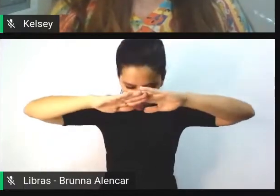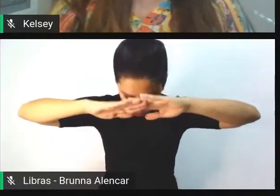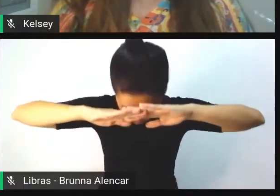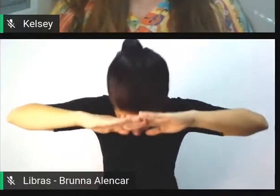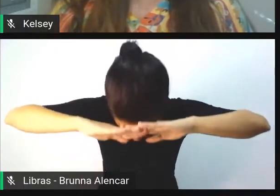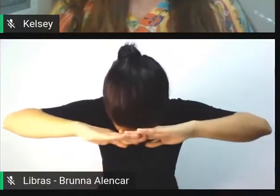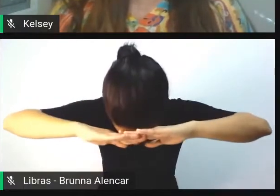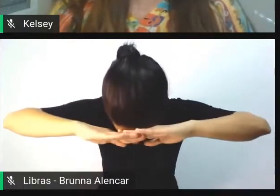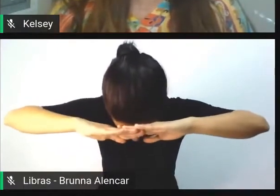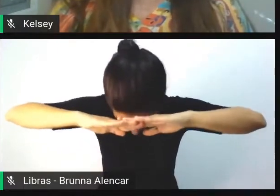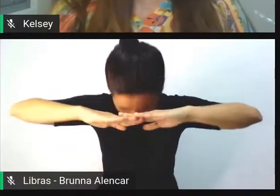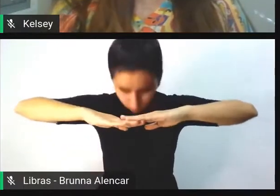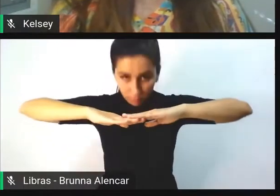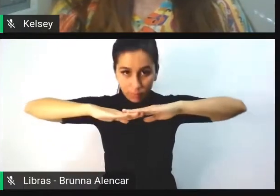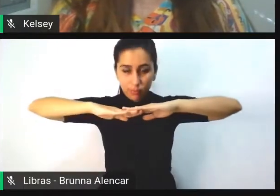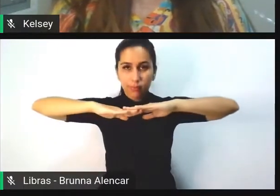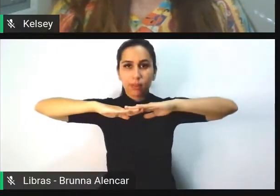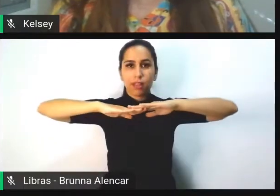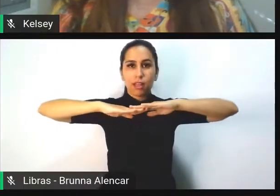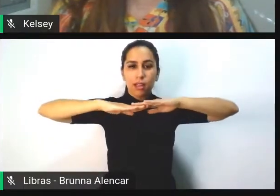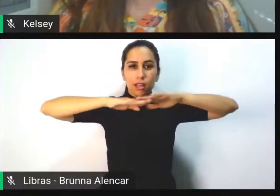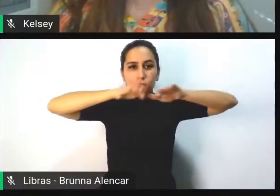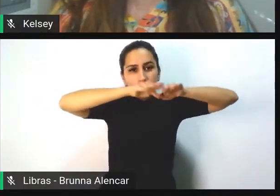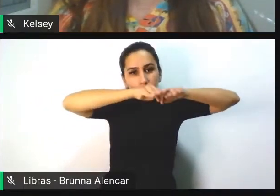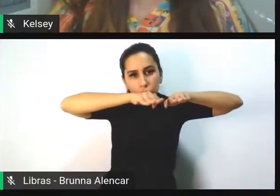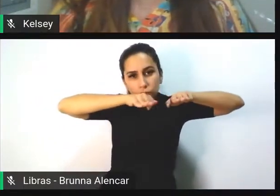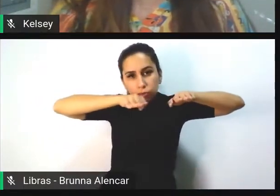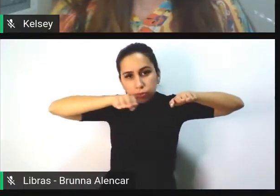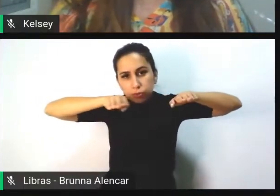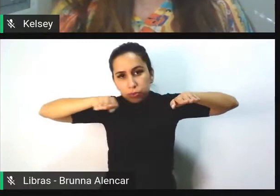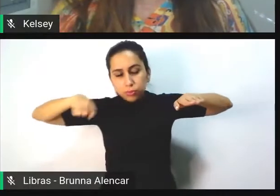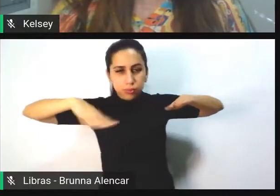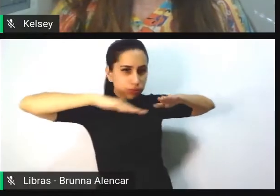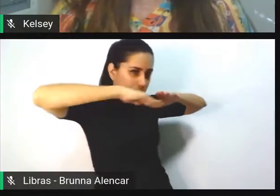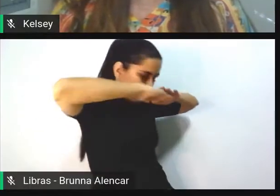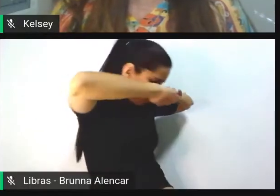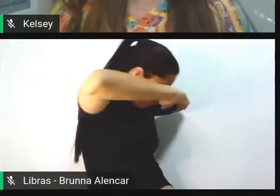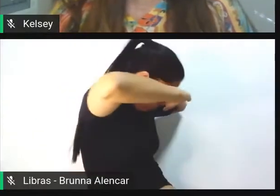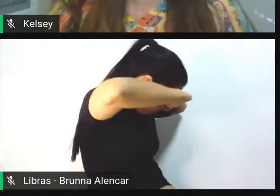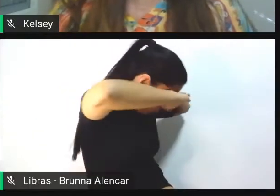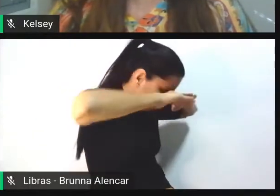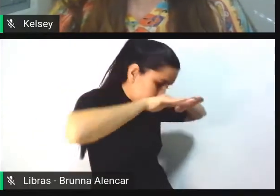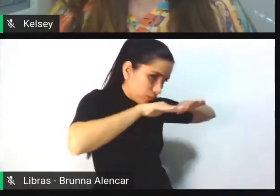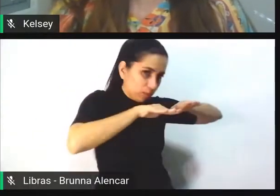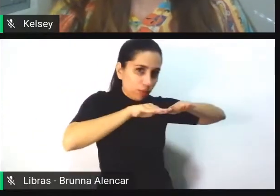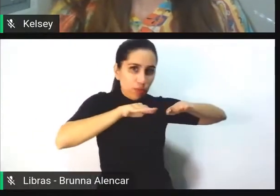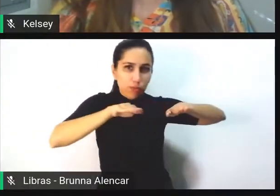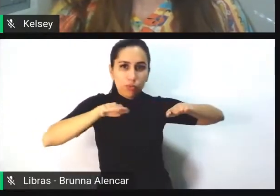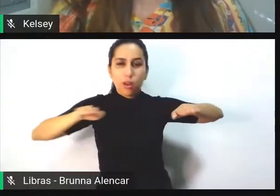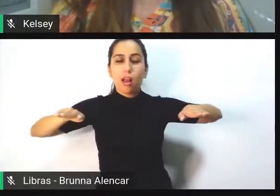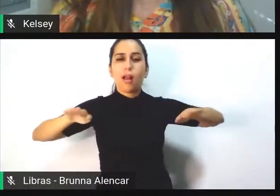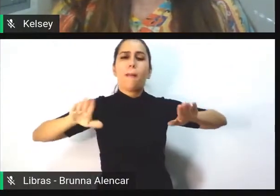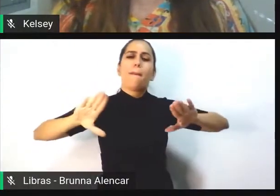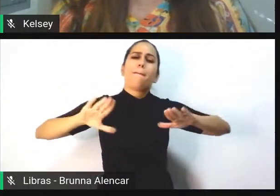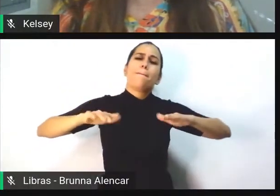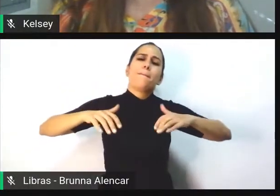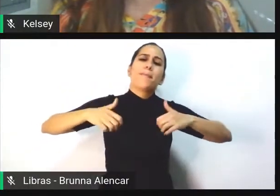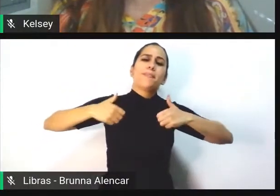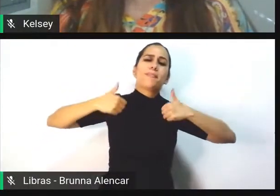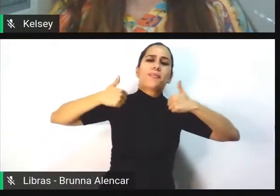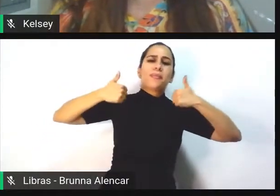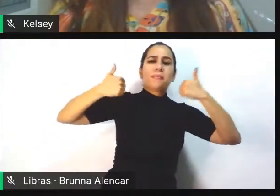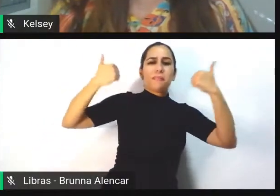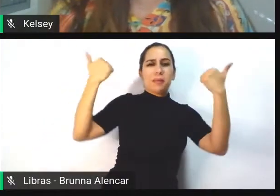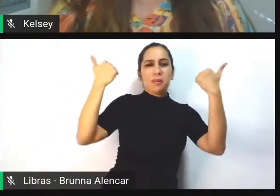neutra. Manter essa postura por uns 10 minutos já é de grande alívio, né? E